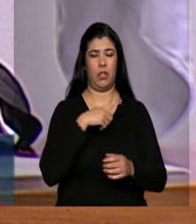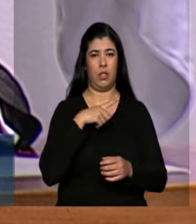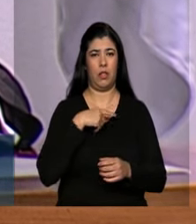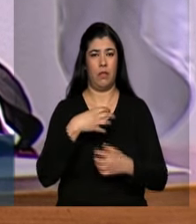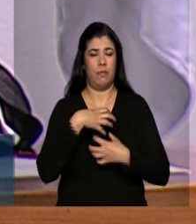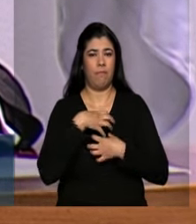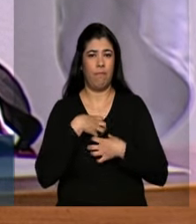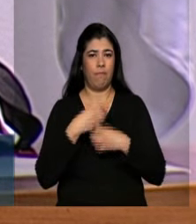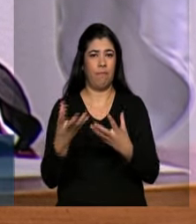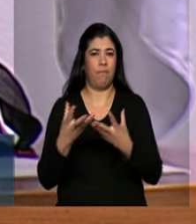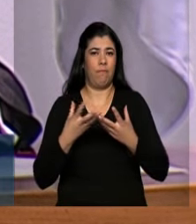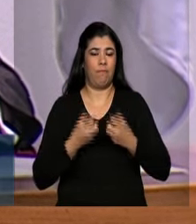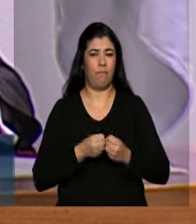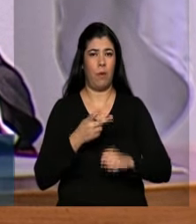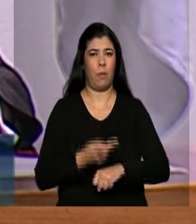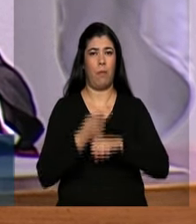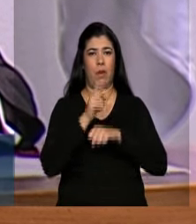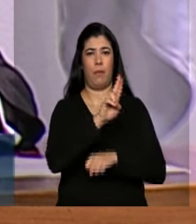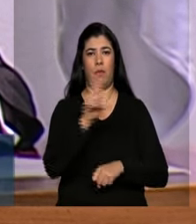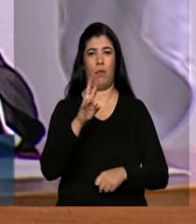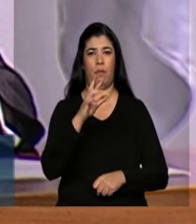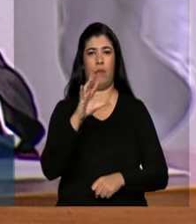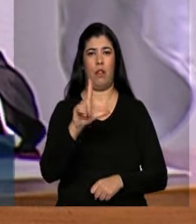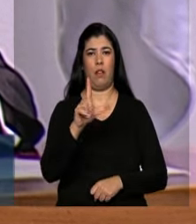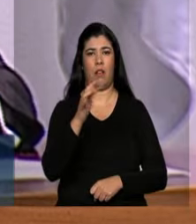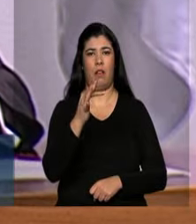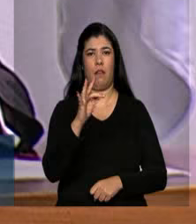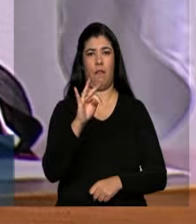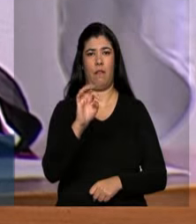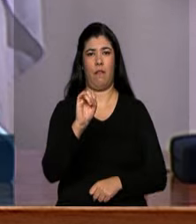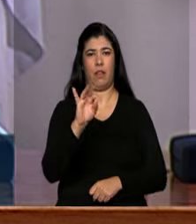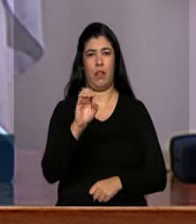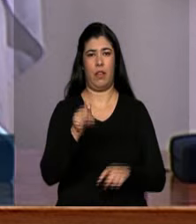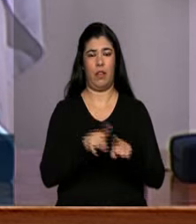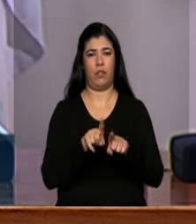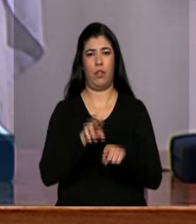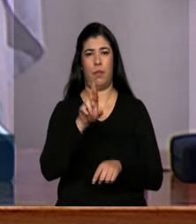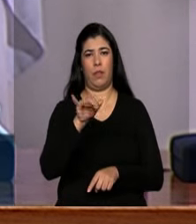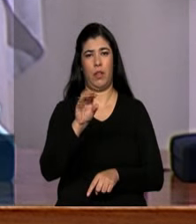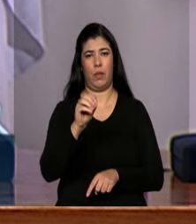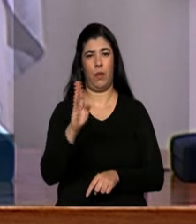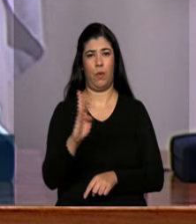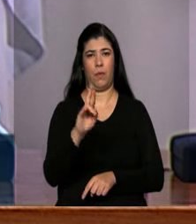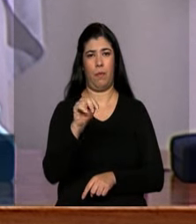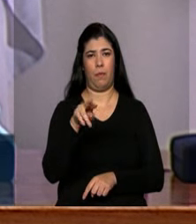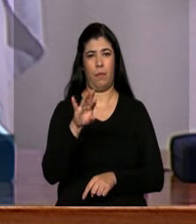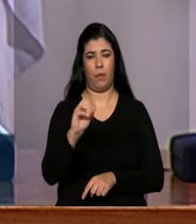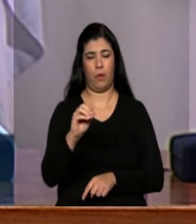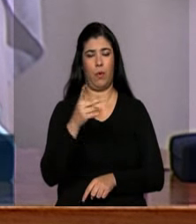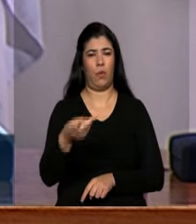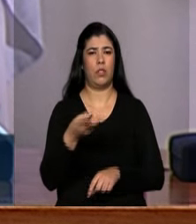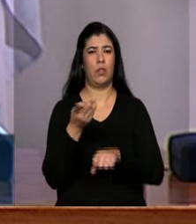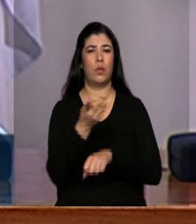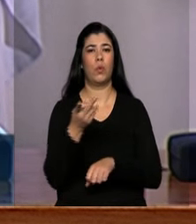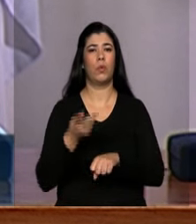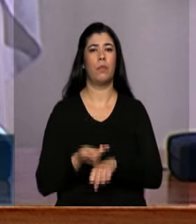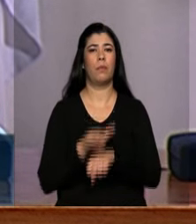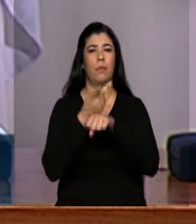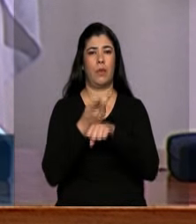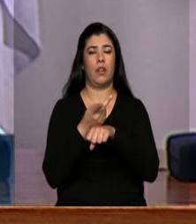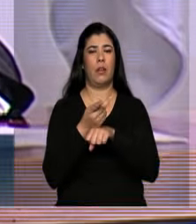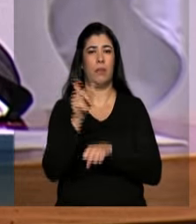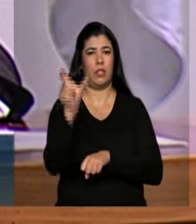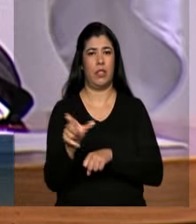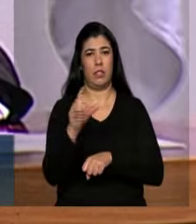com os prêmios Lafayette de Carvalho e Silva e Rio Branco. O prêmio Lafayette de Carvalho e